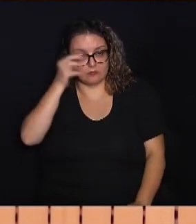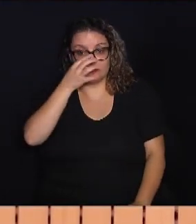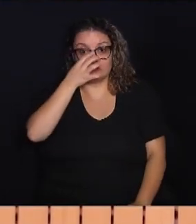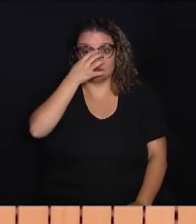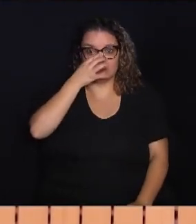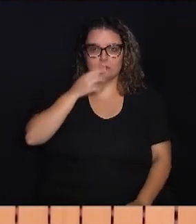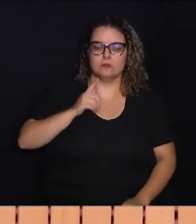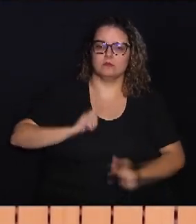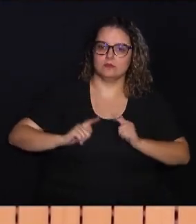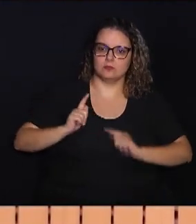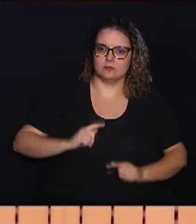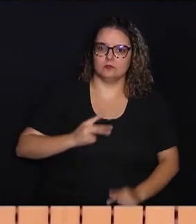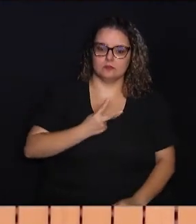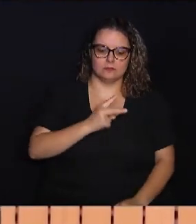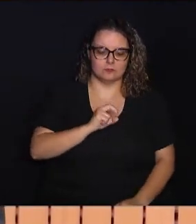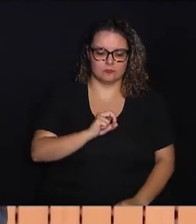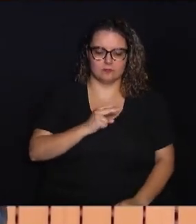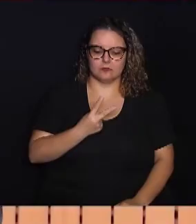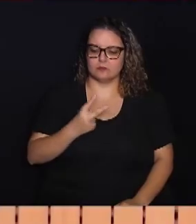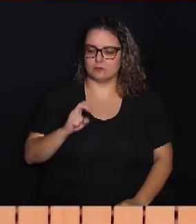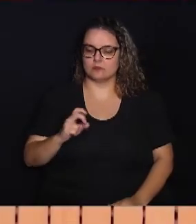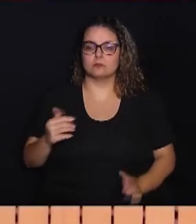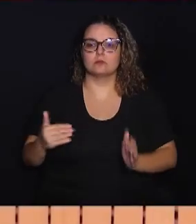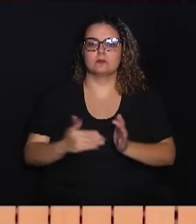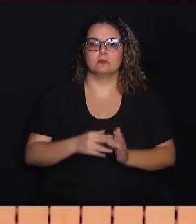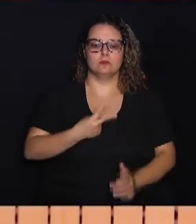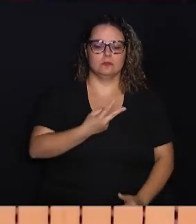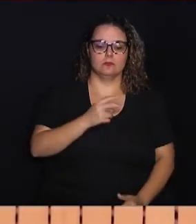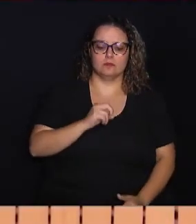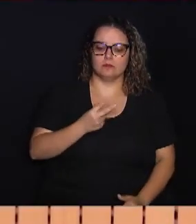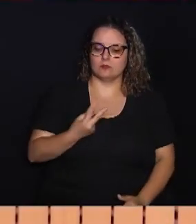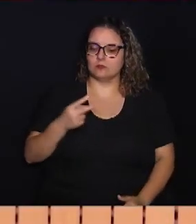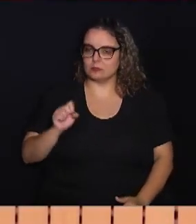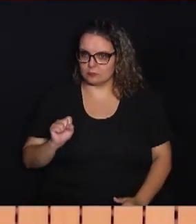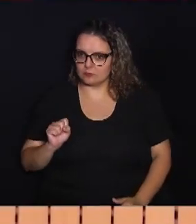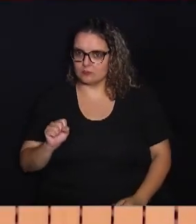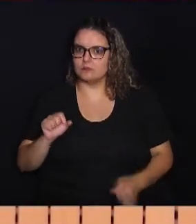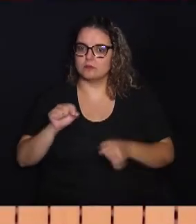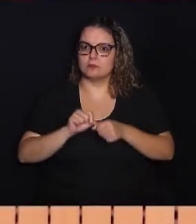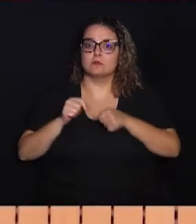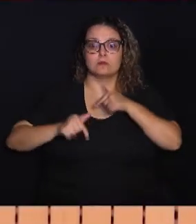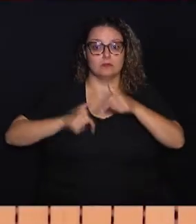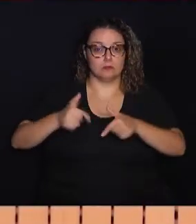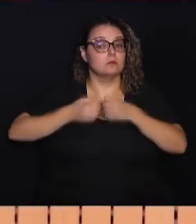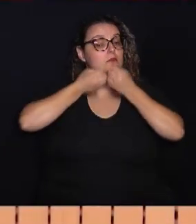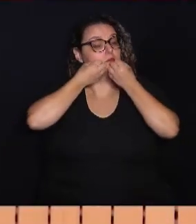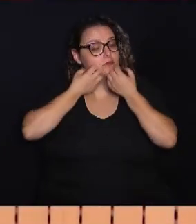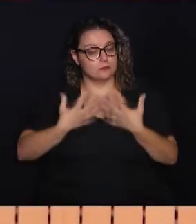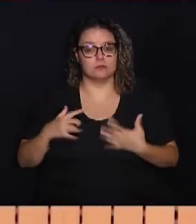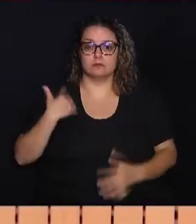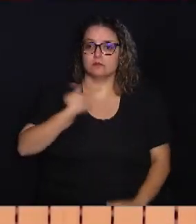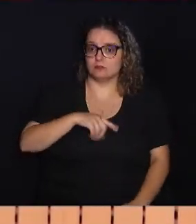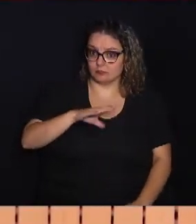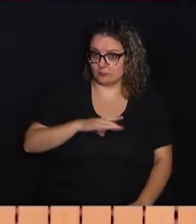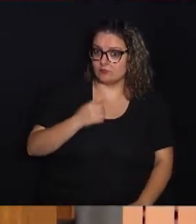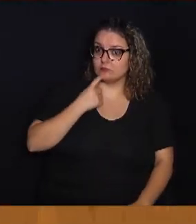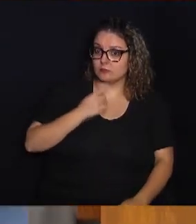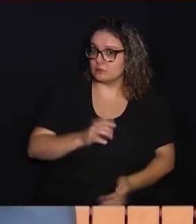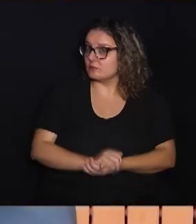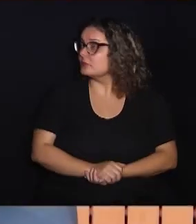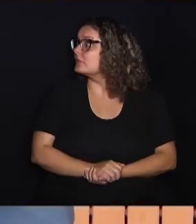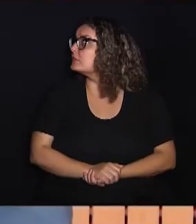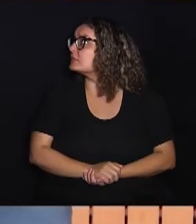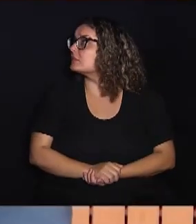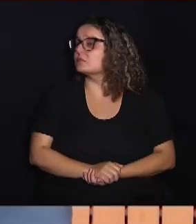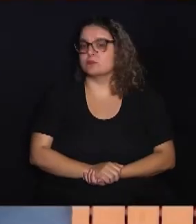nessa gestão de 2025 a 2028 para fazer um bom trabalho pra nossa cidade de Campinas ganhar